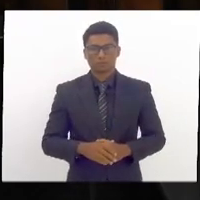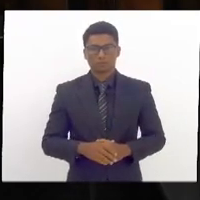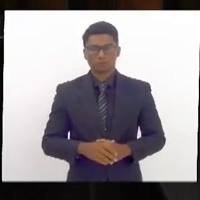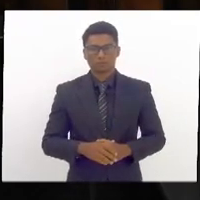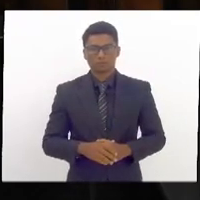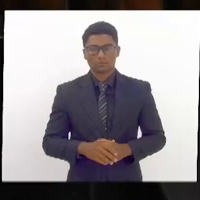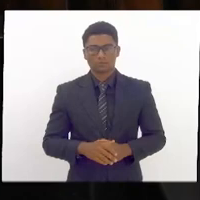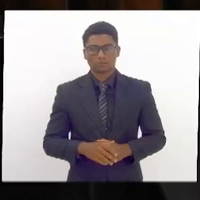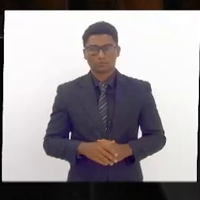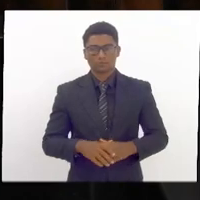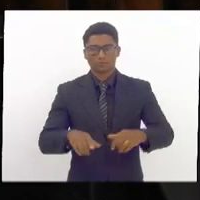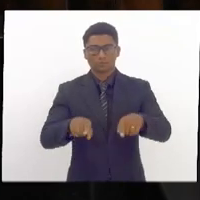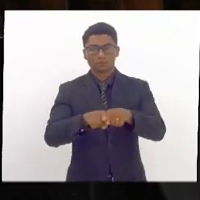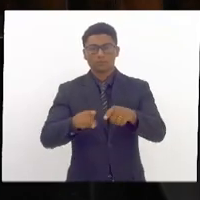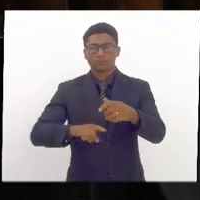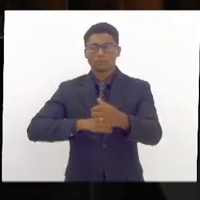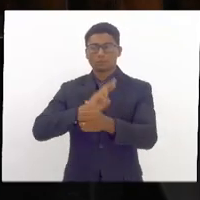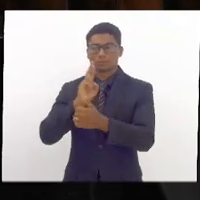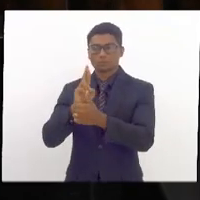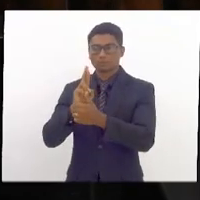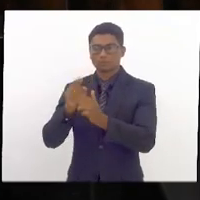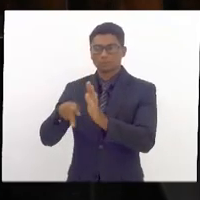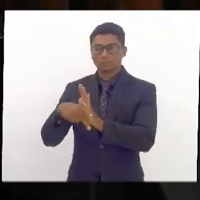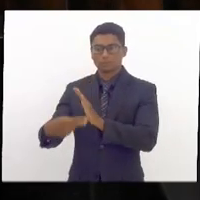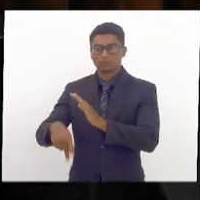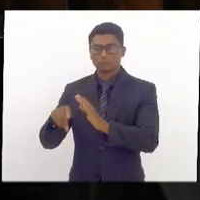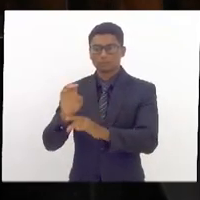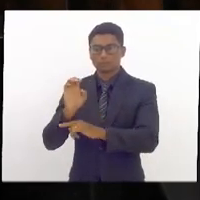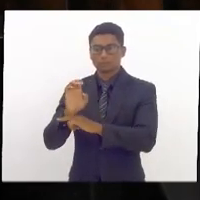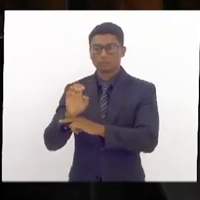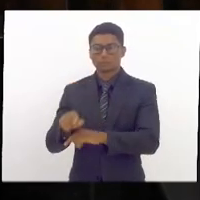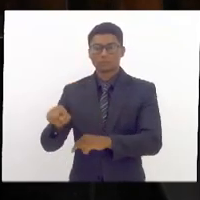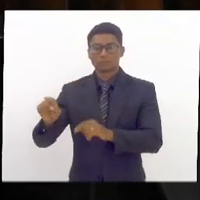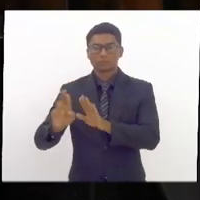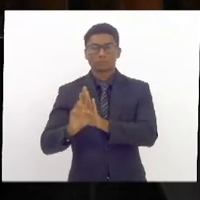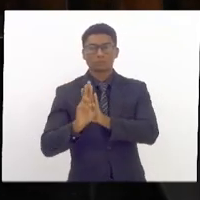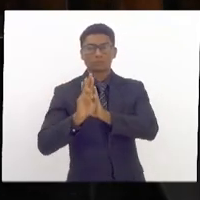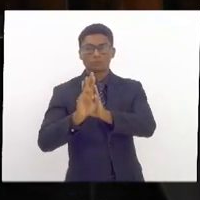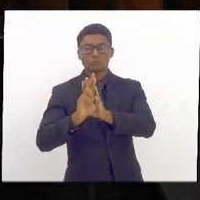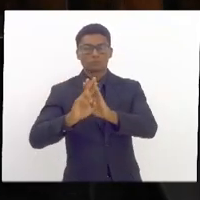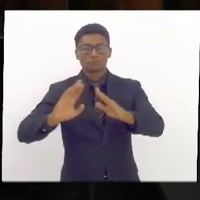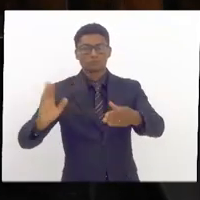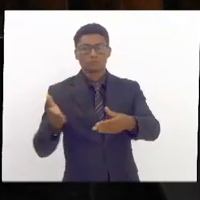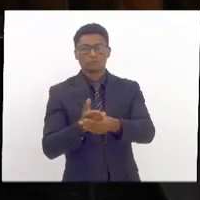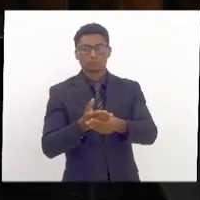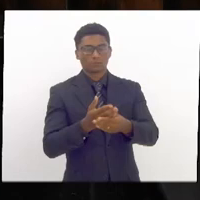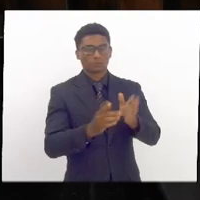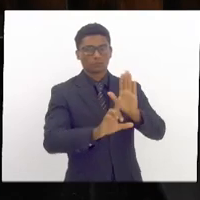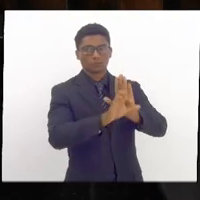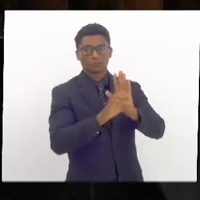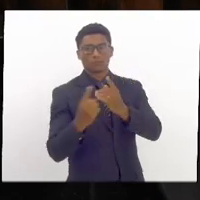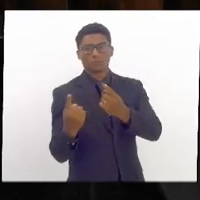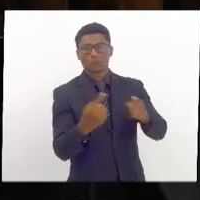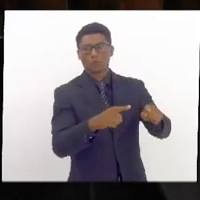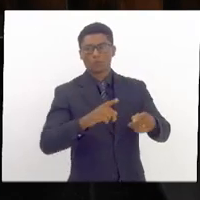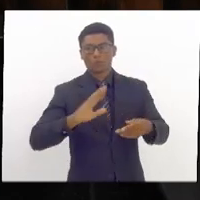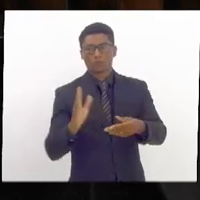o Procurador-Geral do Estado representou contra a nossa lei.